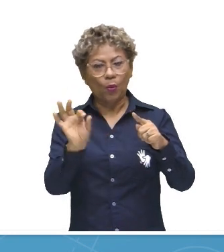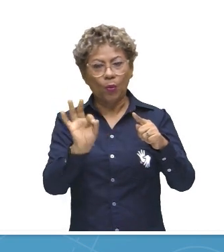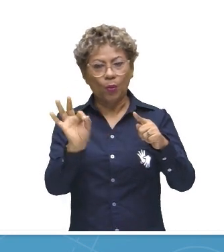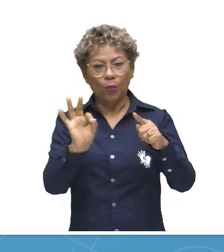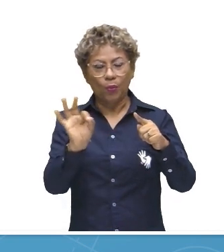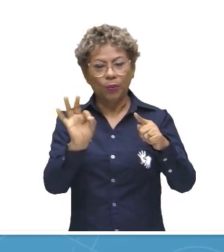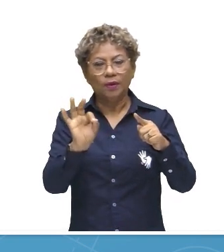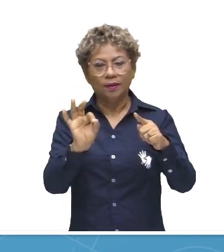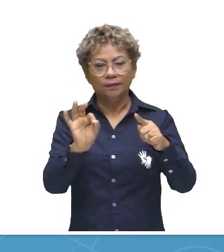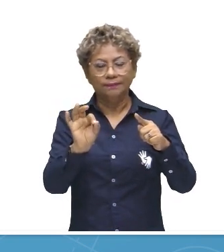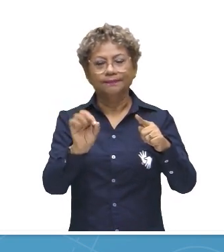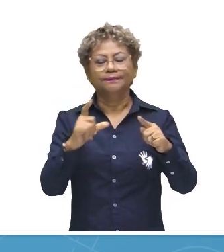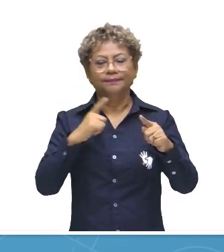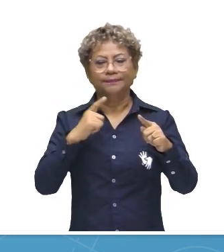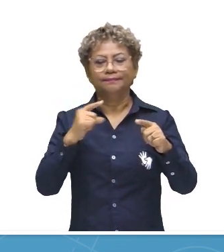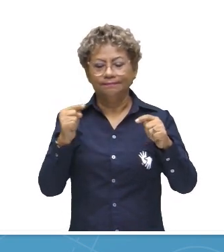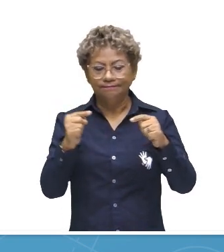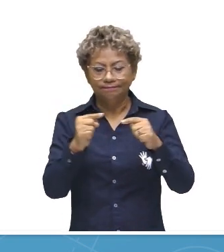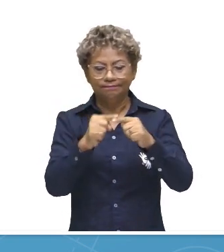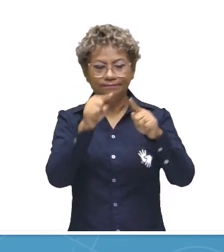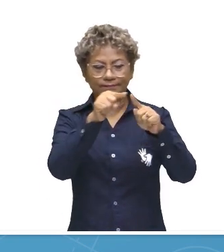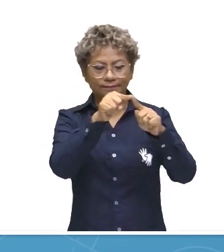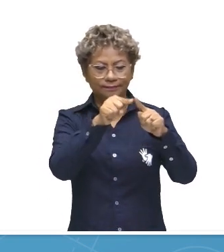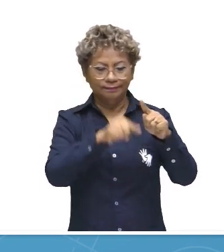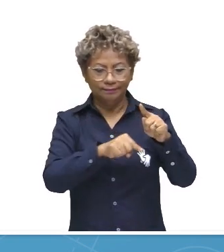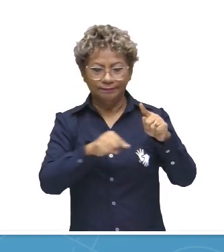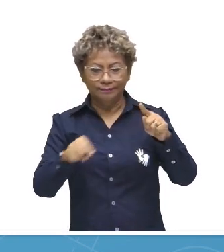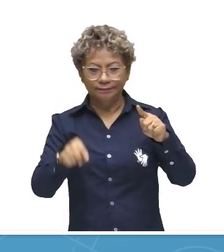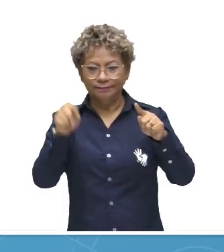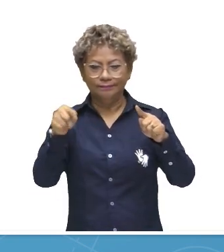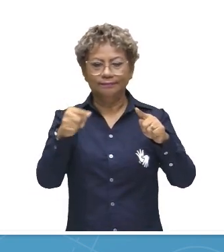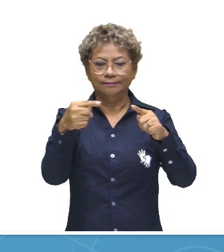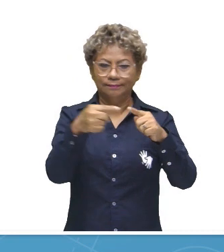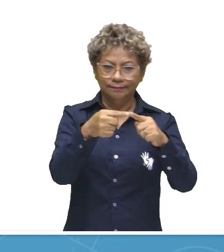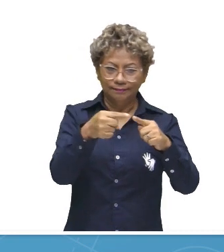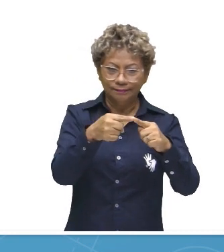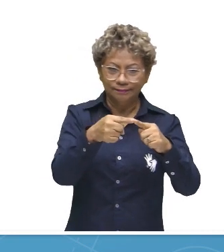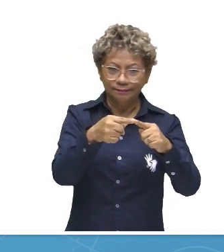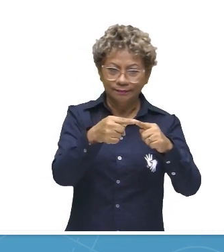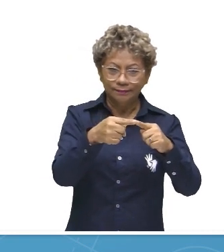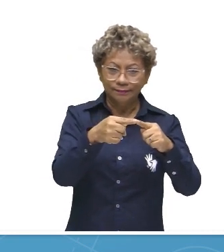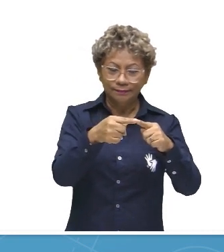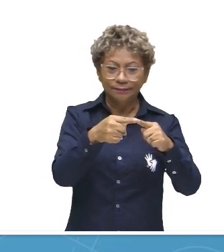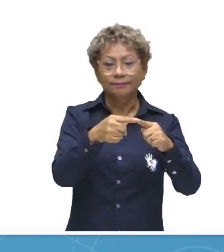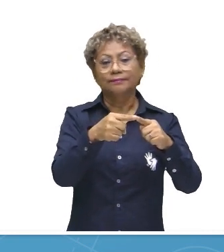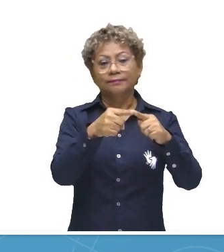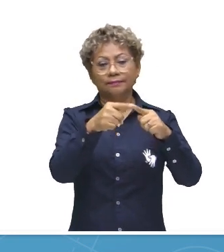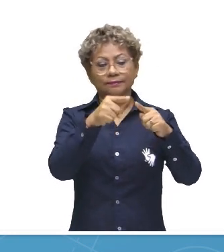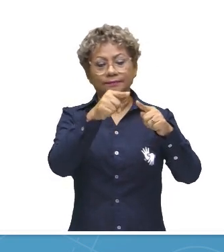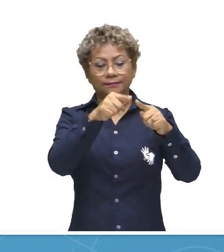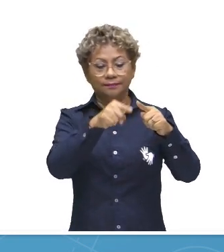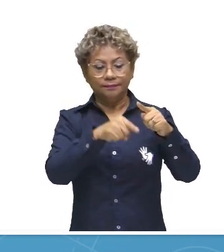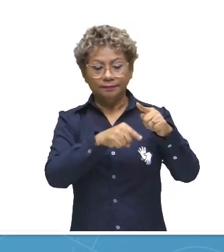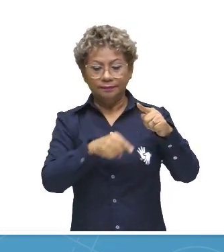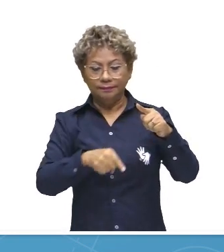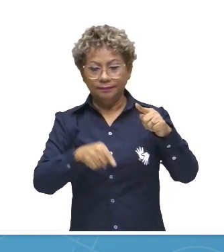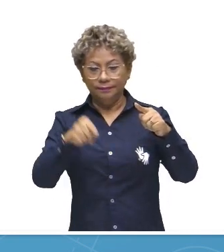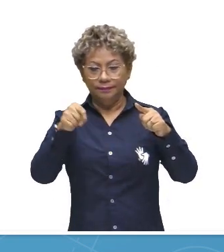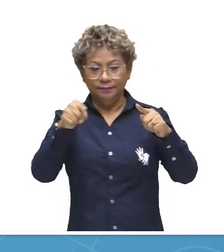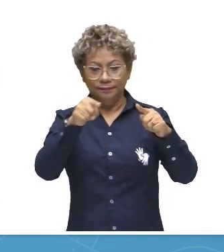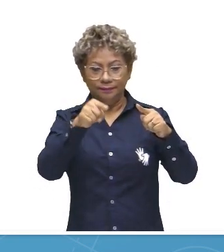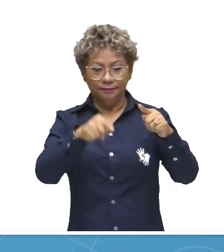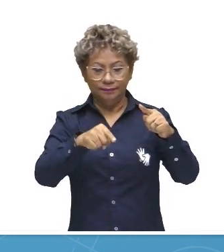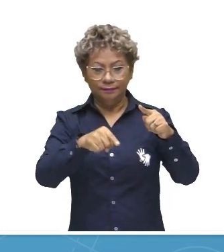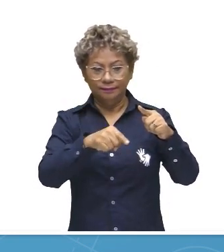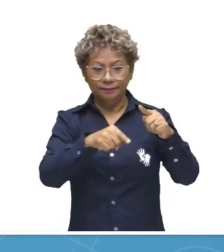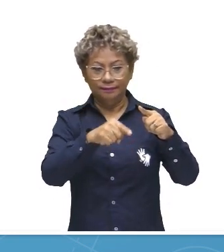polígonos, né? Então, nós temos aqui a primeira imagem da esquerda para a direita, né? É uma figura fechada, né?